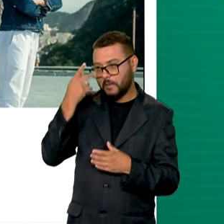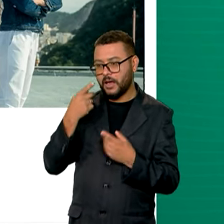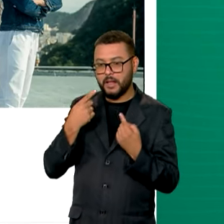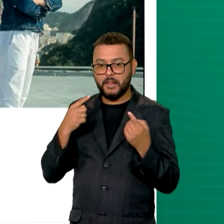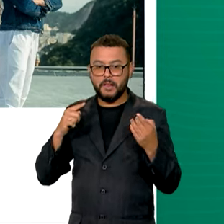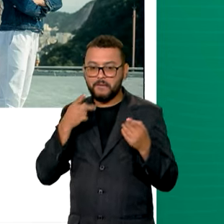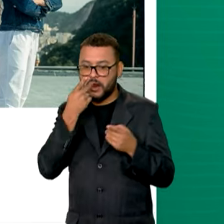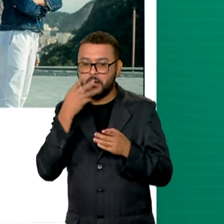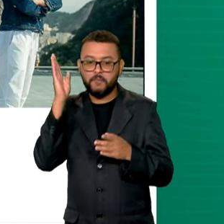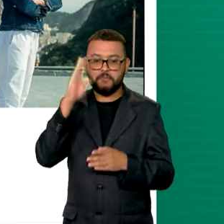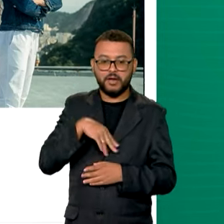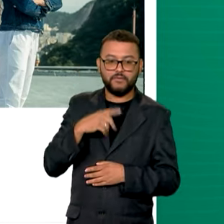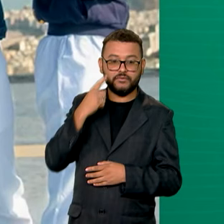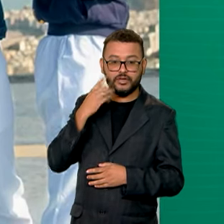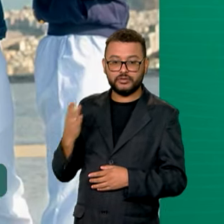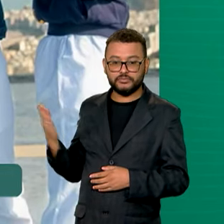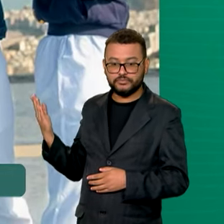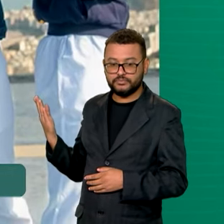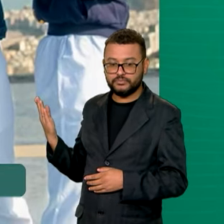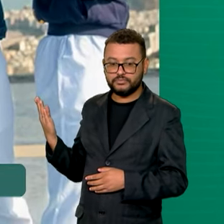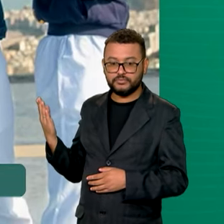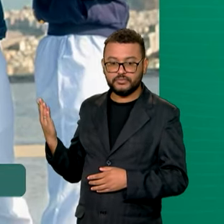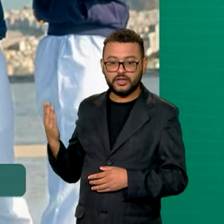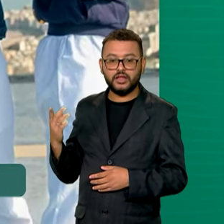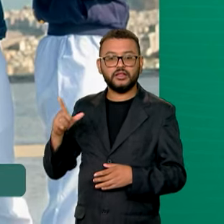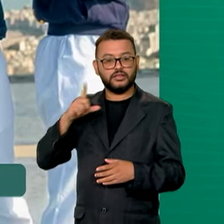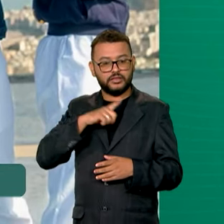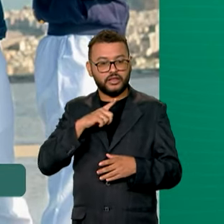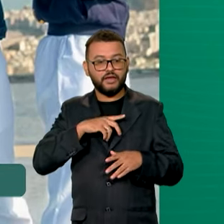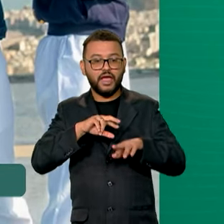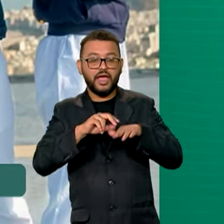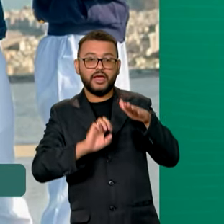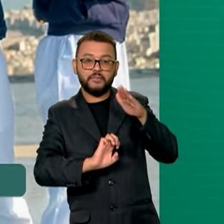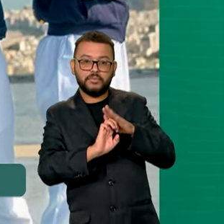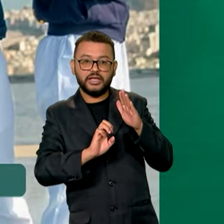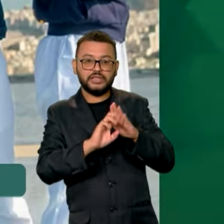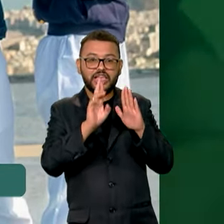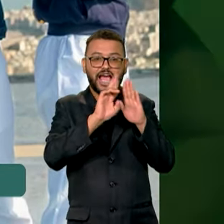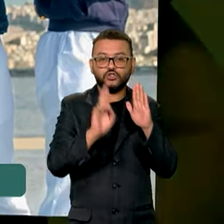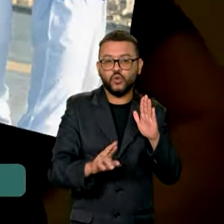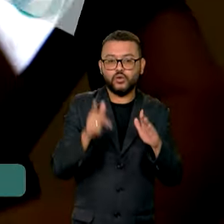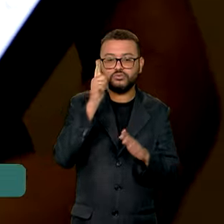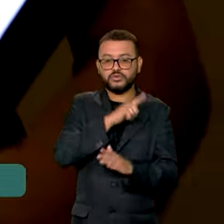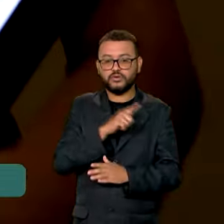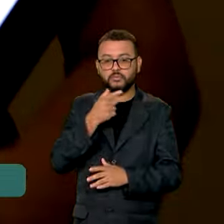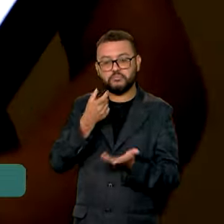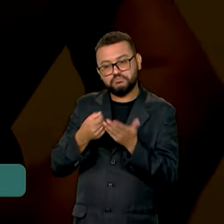pela varejista Riachuelo, a coleção também foi alvo de fake news.